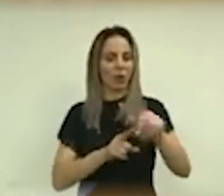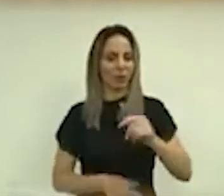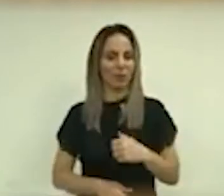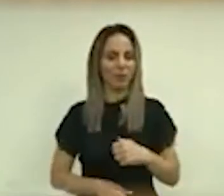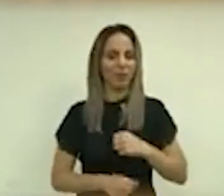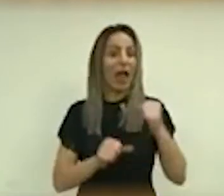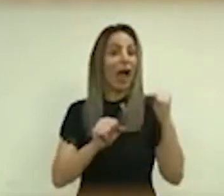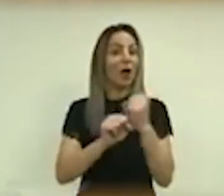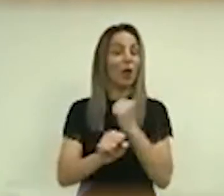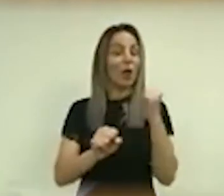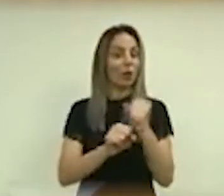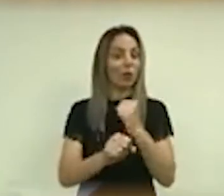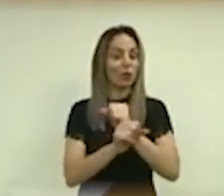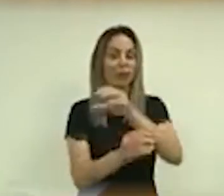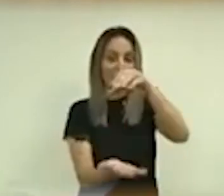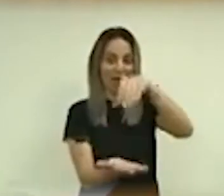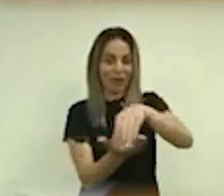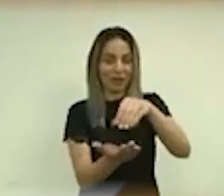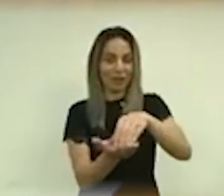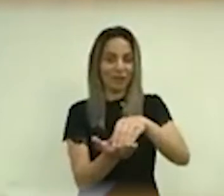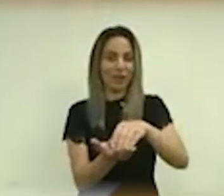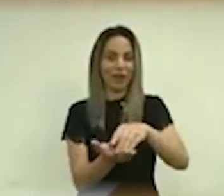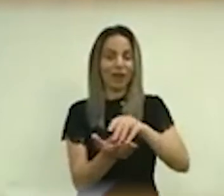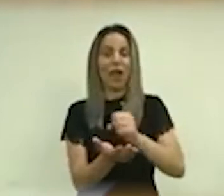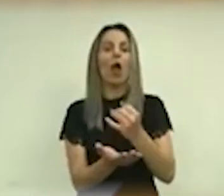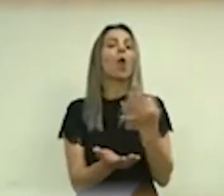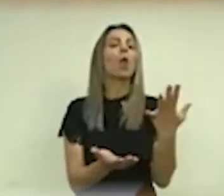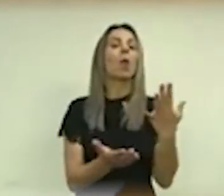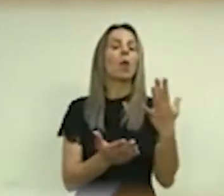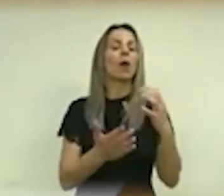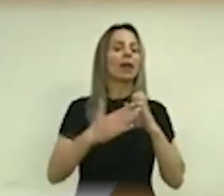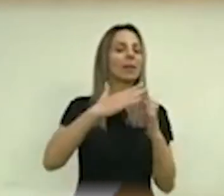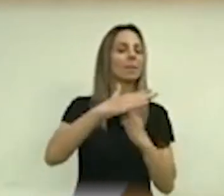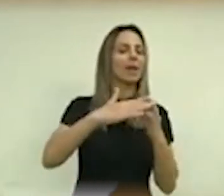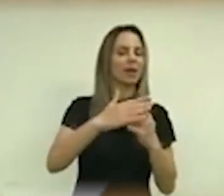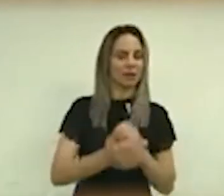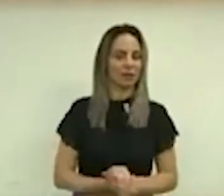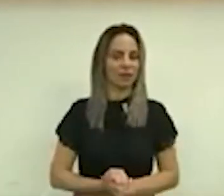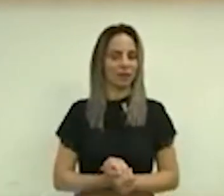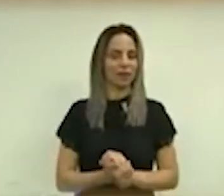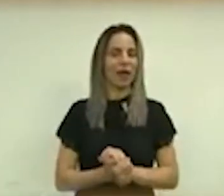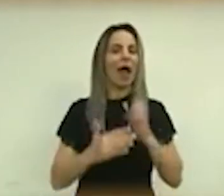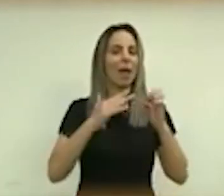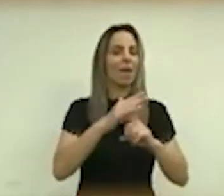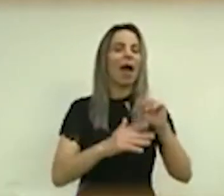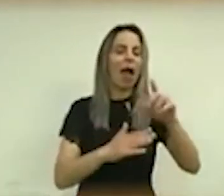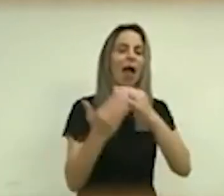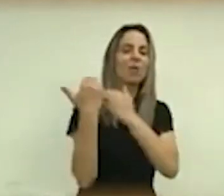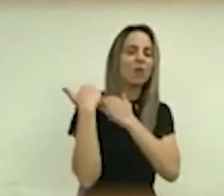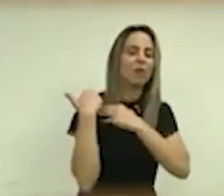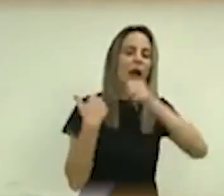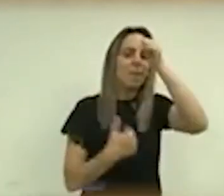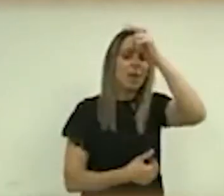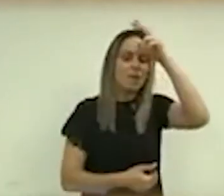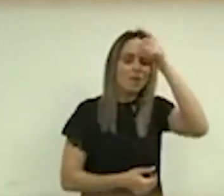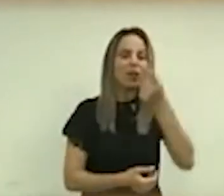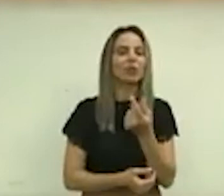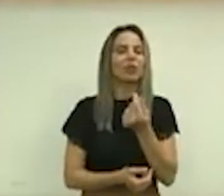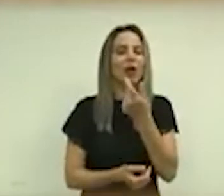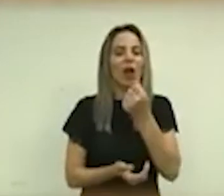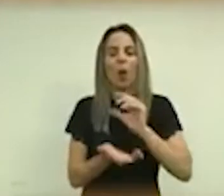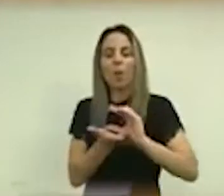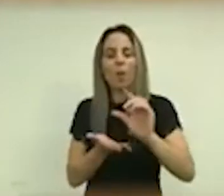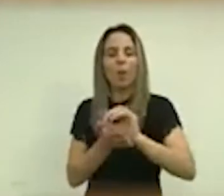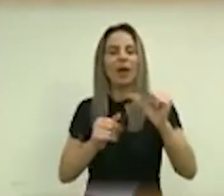construção da USAFA foi realizada por qual empresa? A construção era de responsabilidade da Prefeitura? Qual o valor gasto na construção